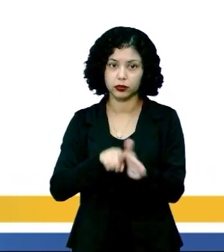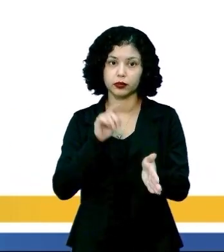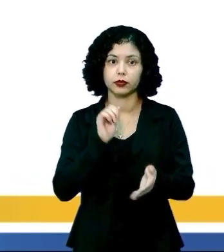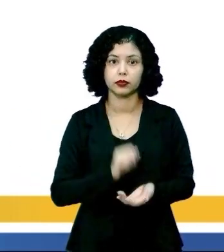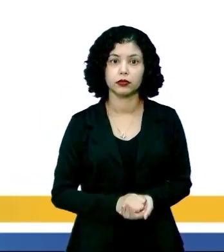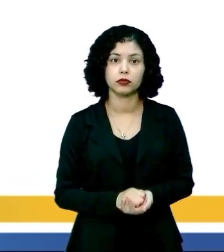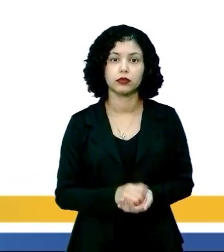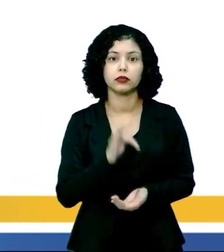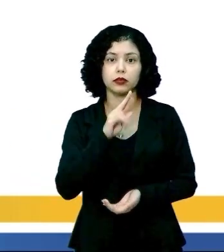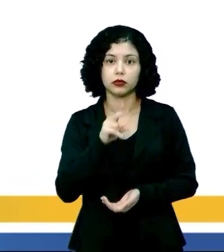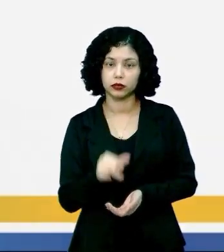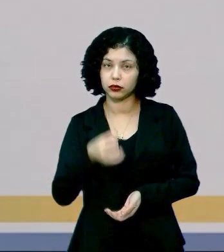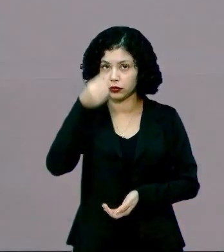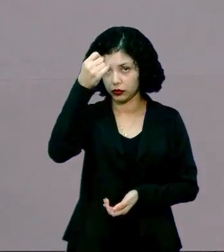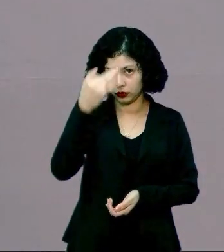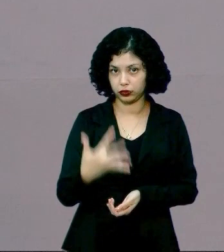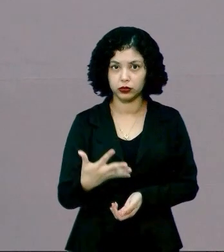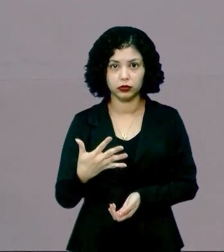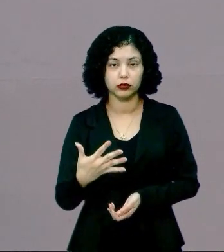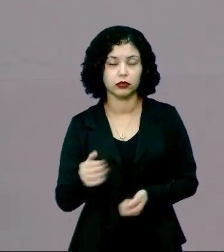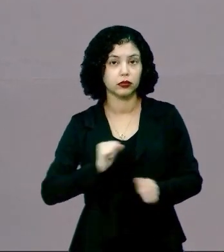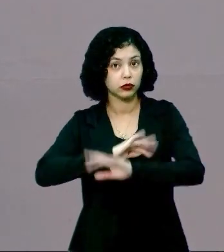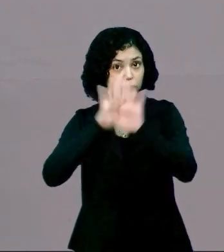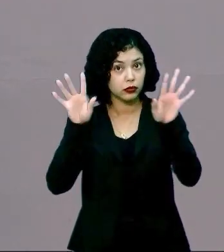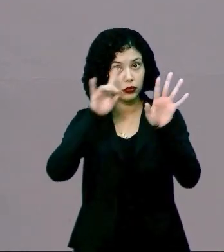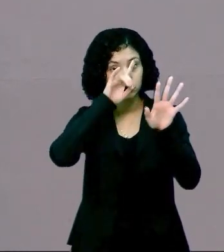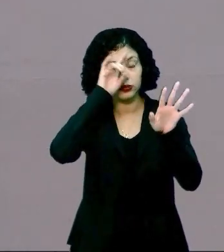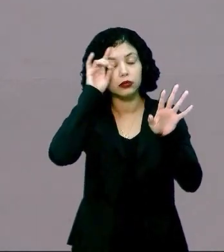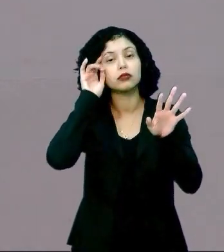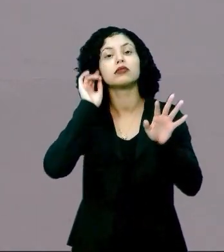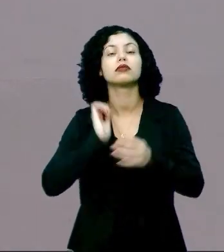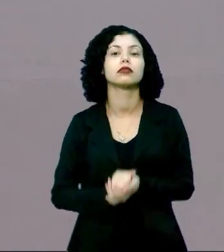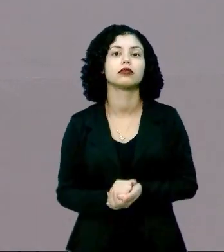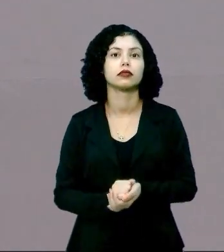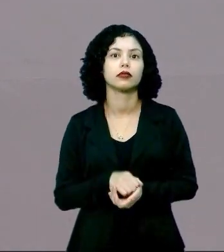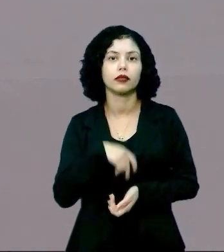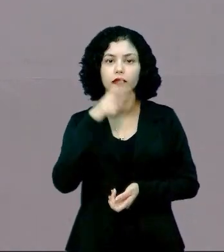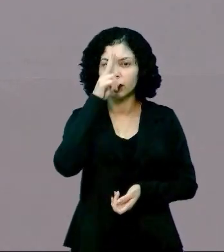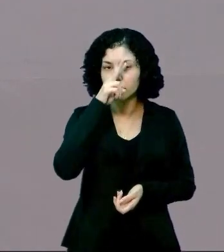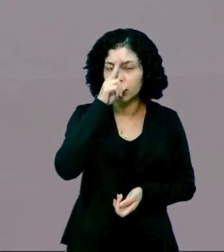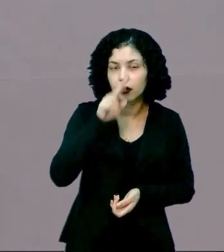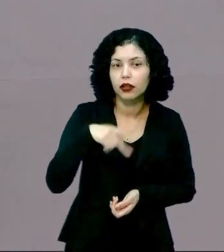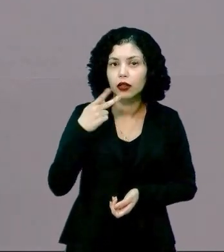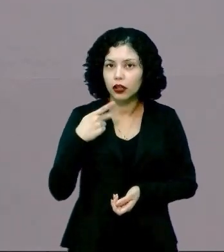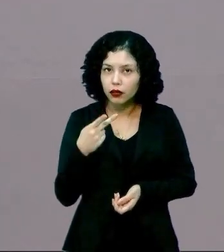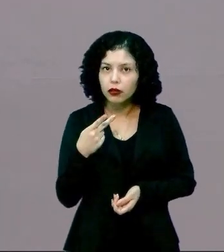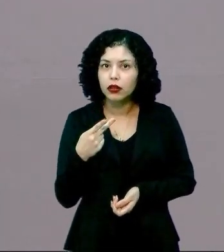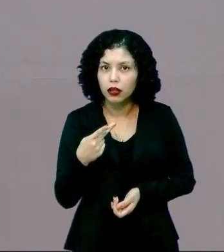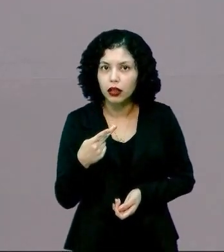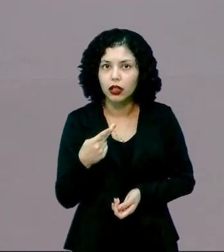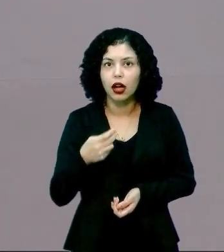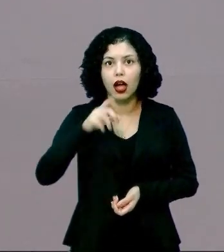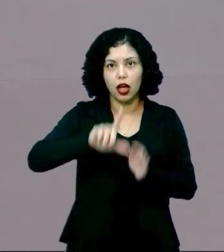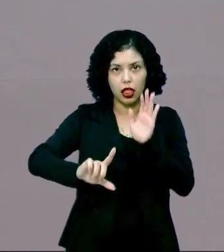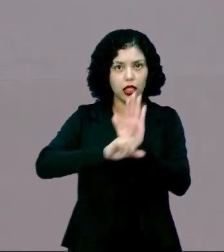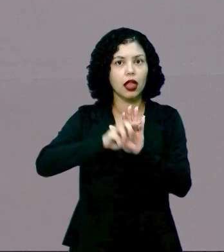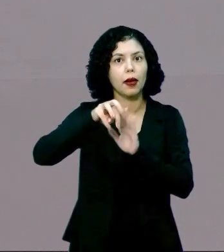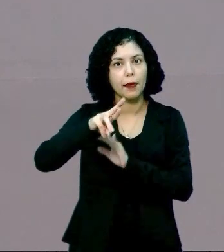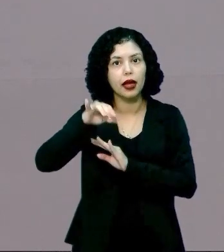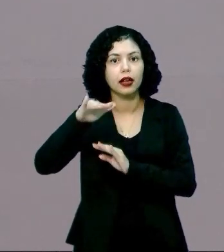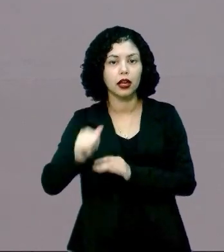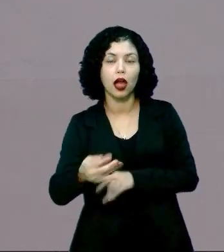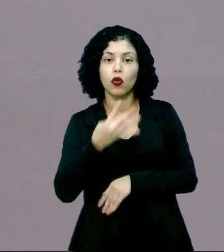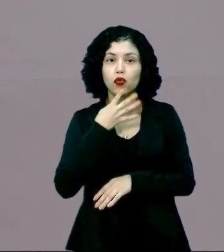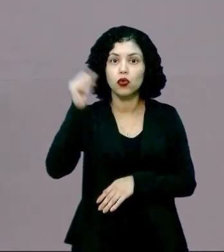a fonte seja explícita. Observe que ele fala aí da Lei Maria da Penha. A Lei Maria da Penha é uma lei